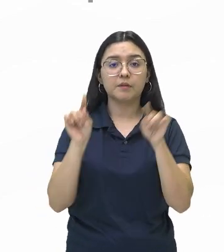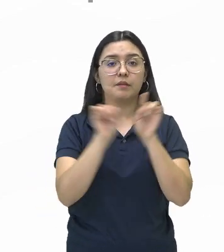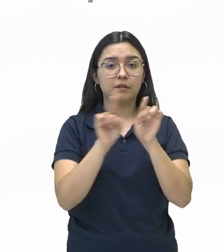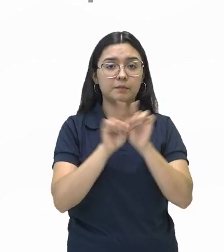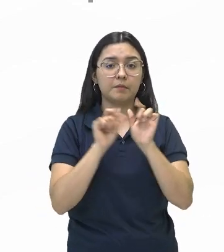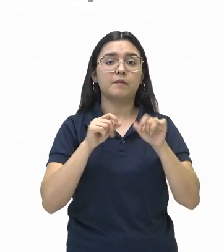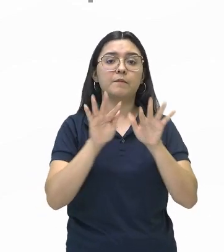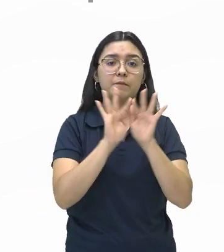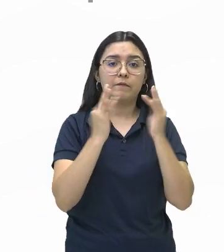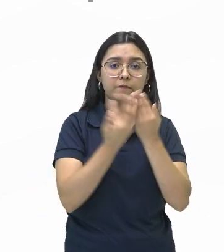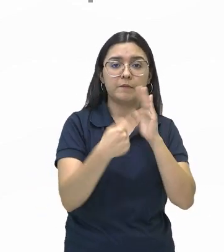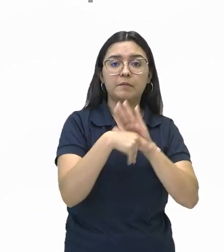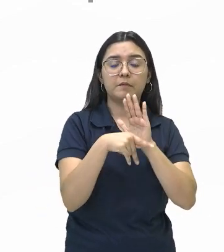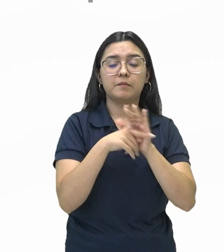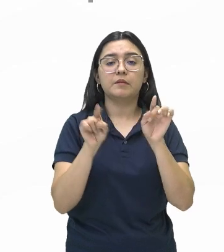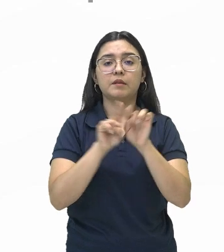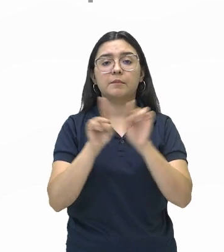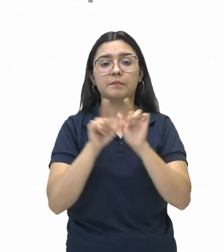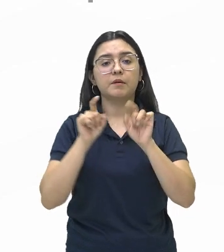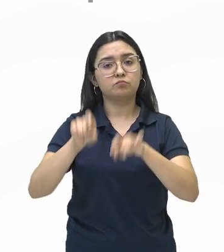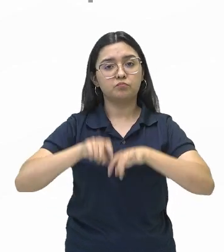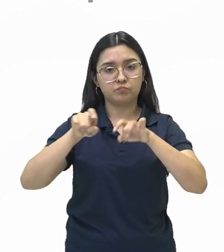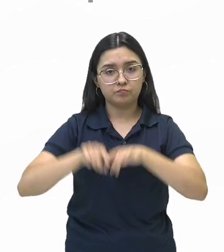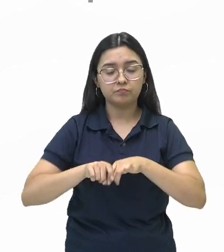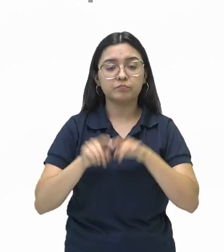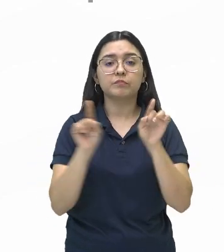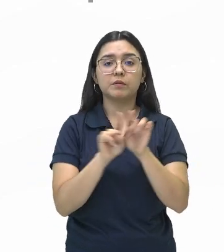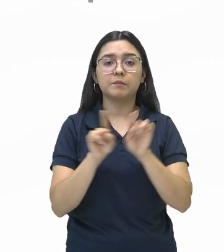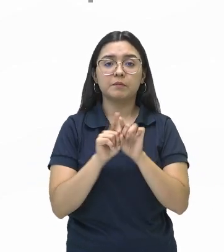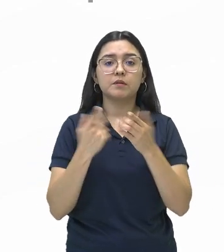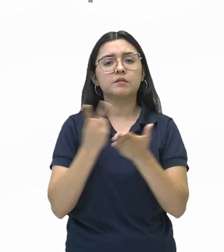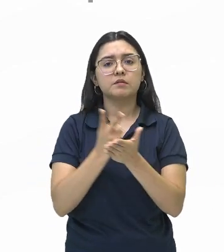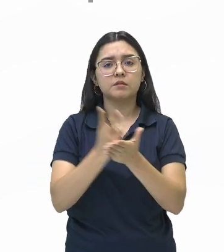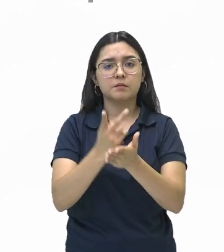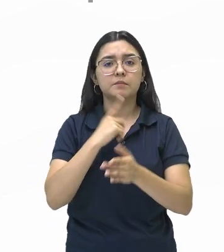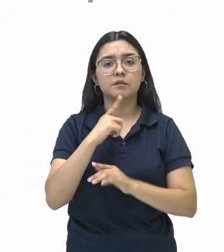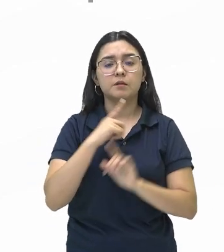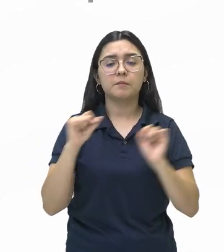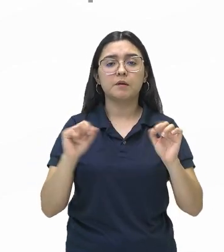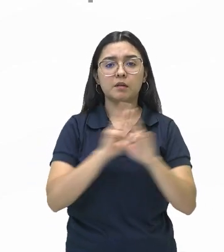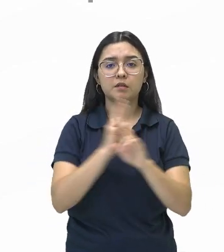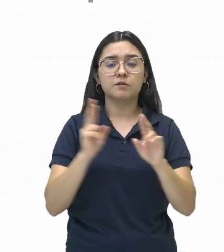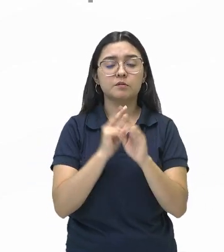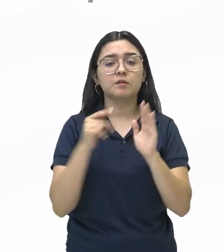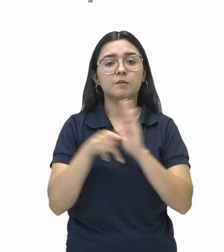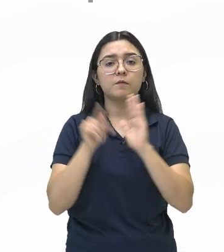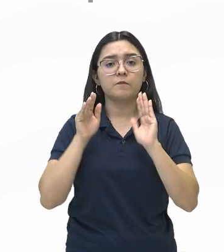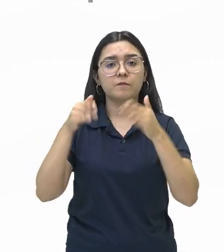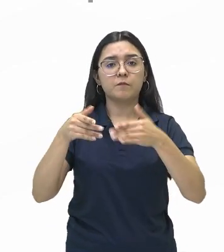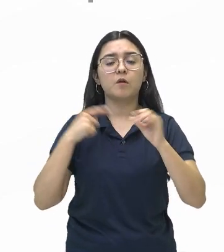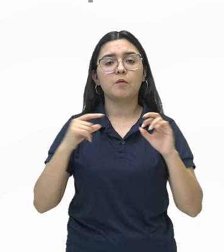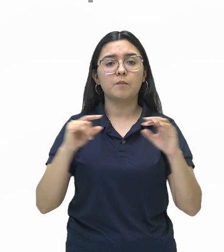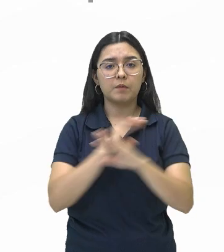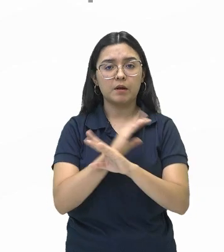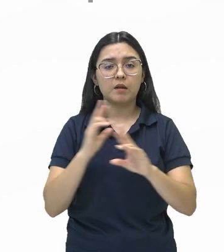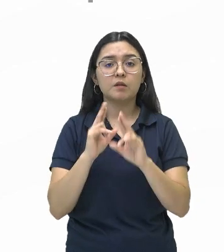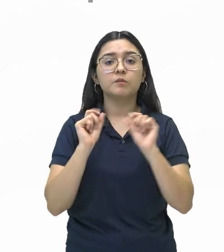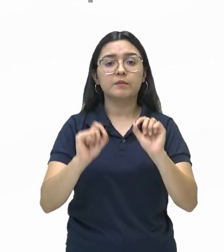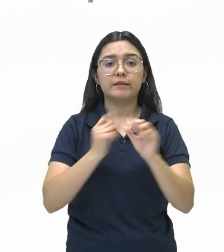também familiar, que é a sua roça. E, frequentemente, eles possuem uma relação direta com a natureza, não é